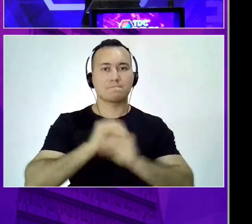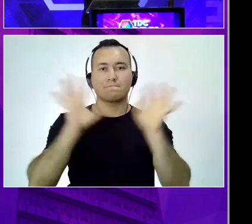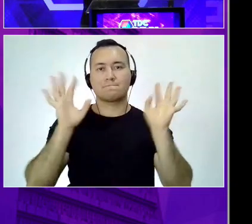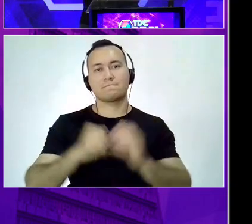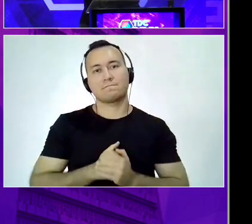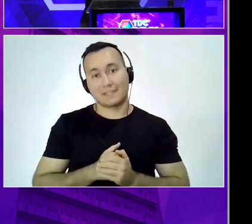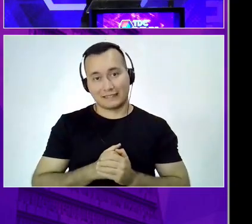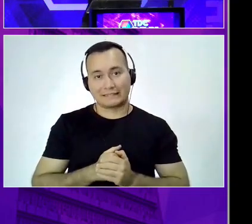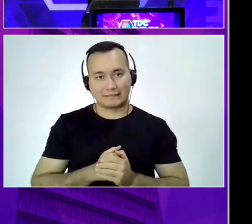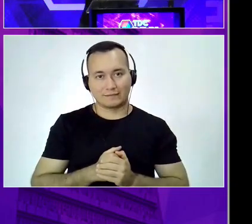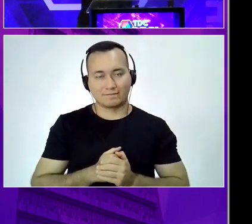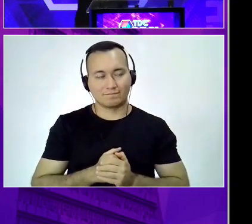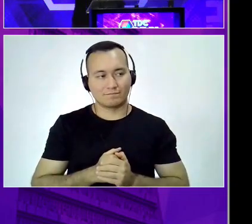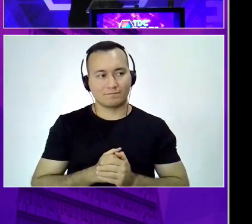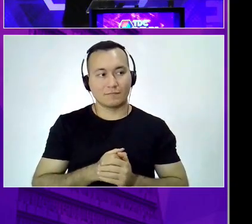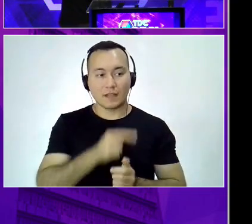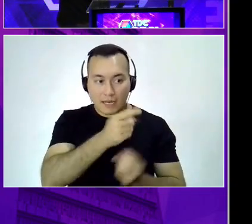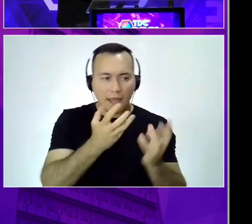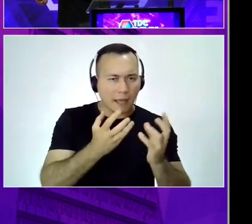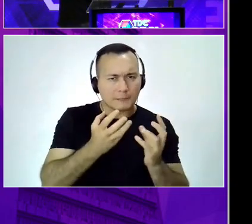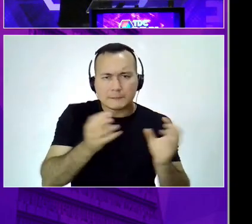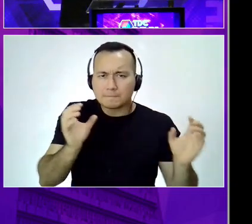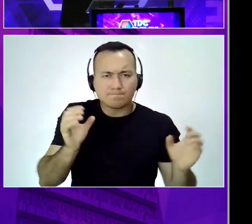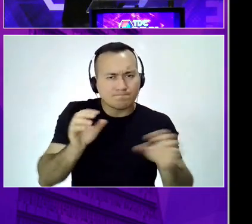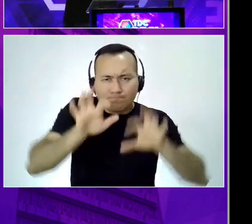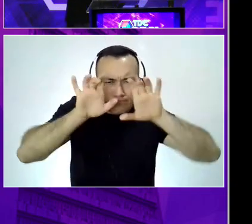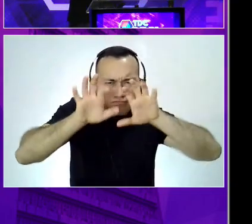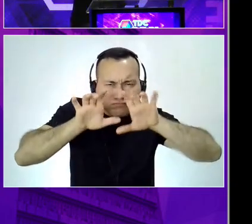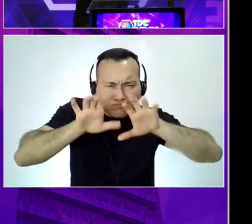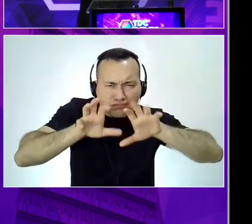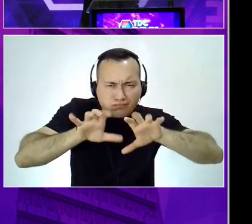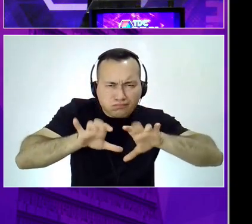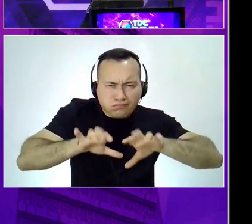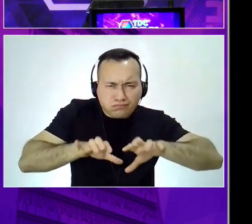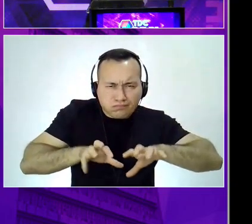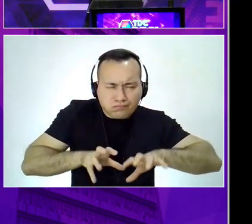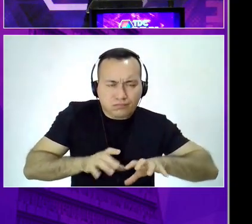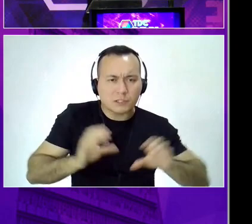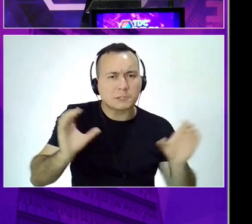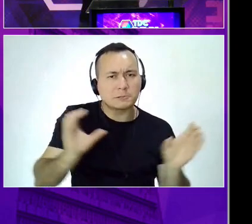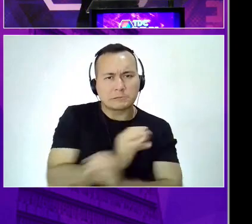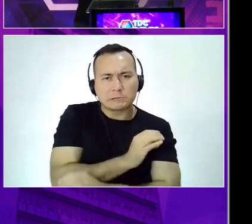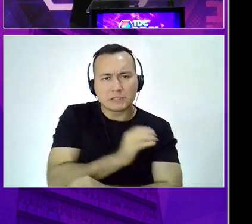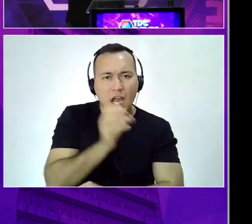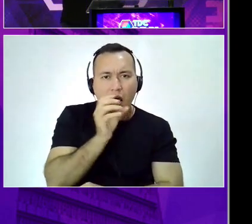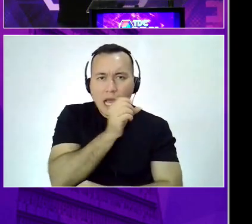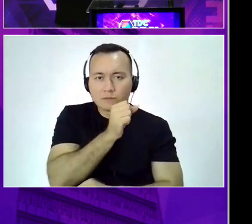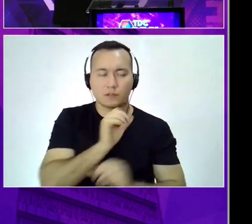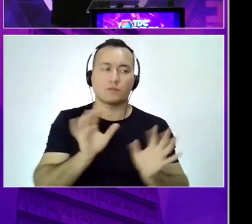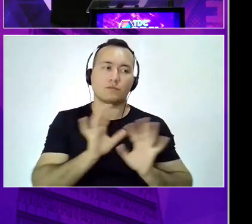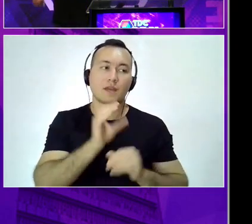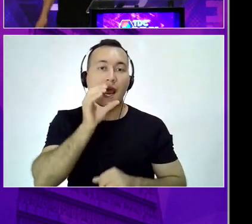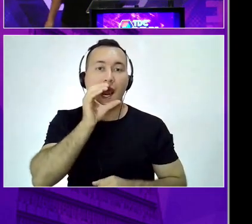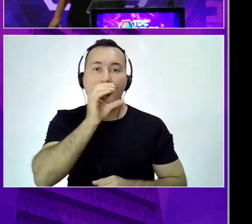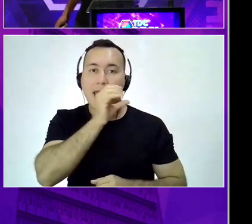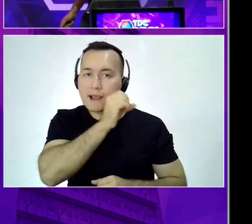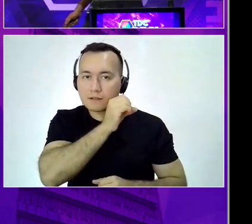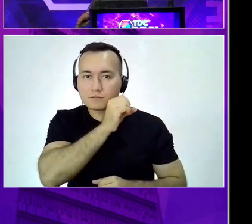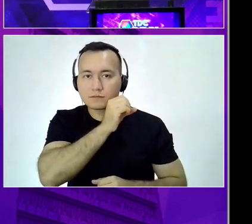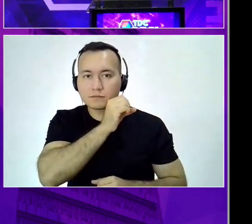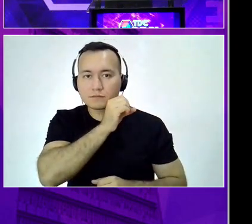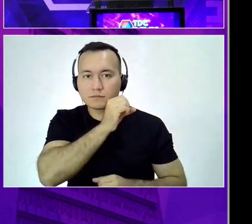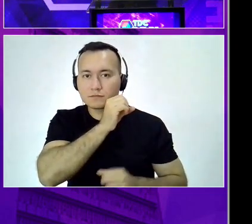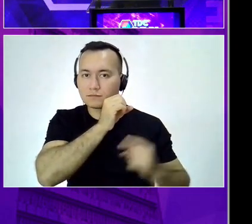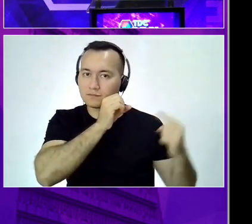lembra disso, né? Mas é importante. A gente sempre está provocando e fazendo questões ali, perguntando sobre coisas que podem